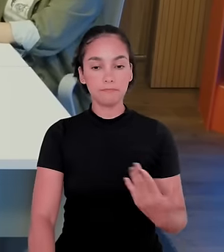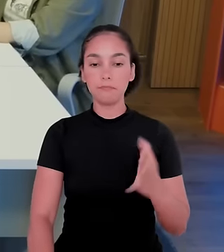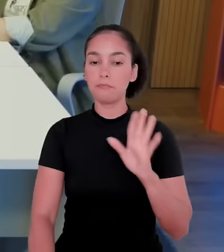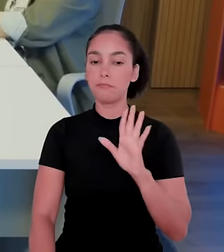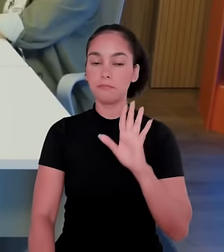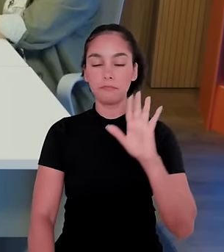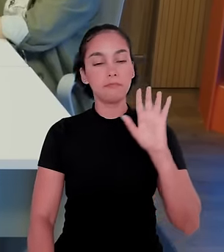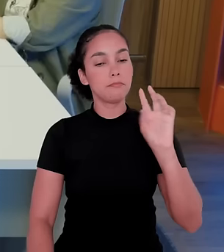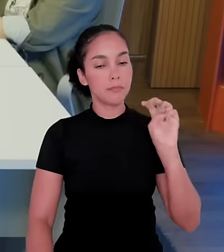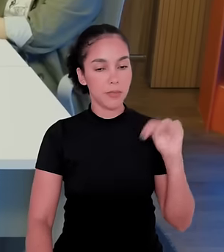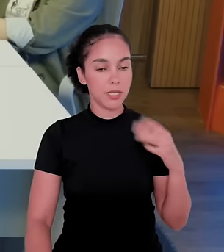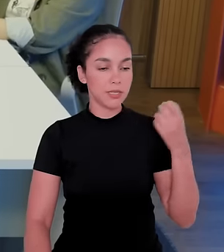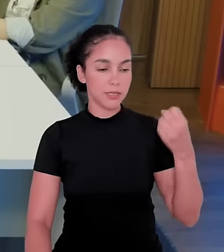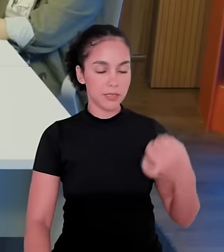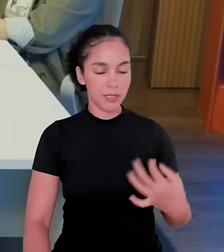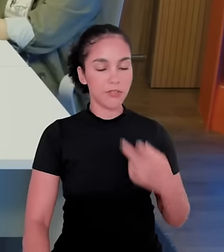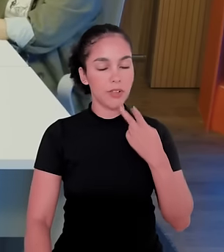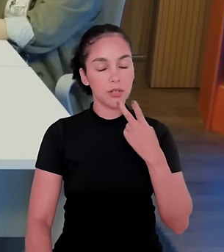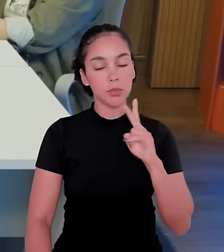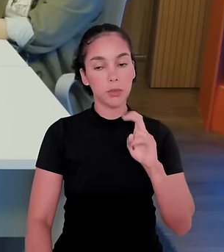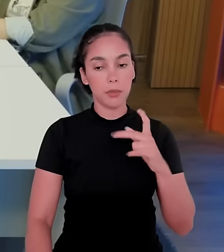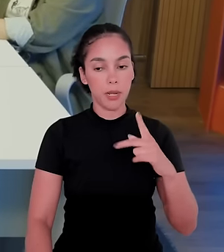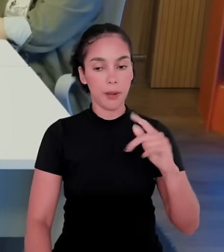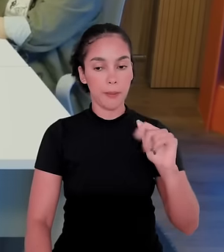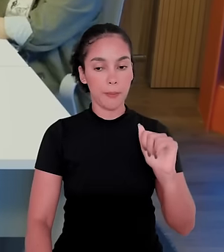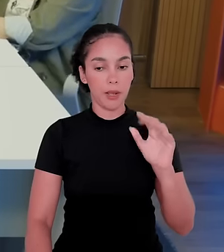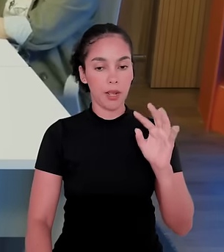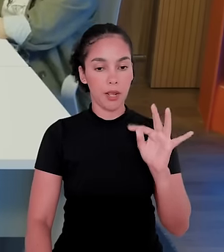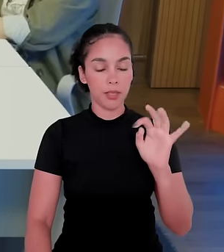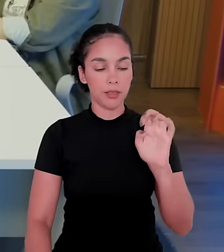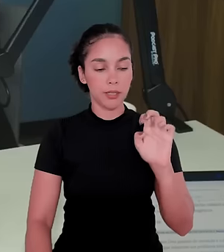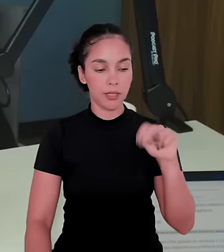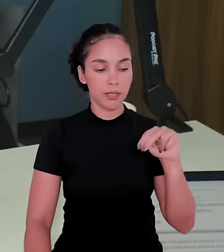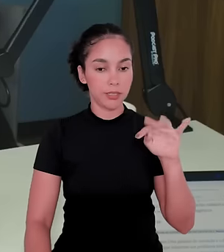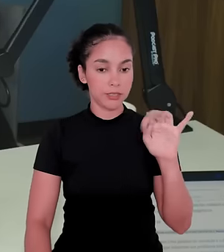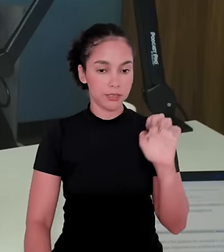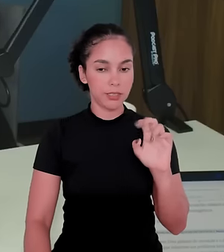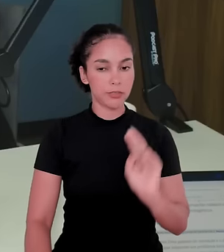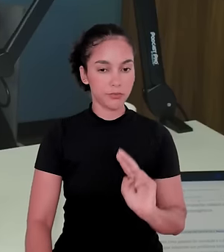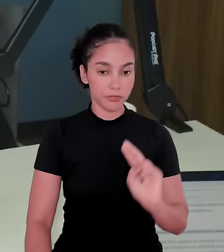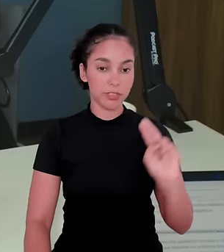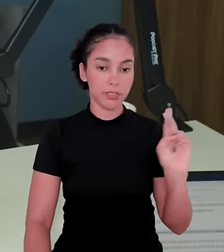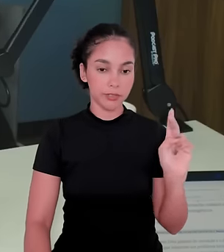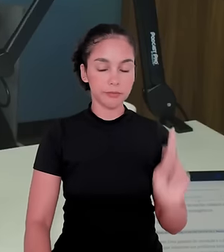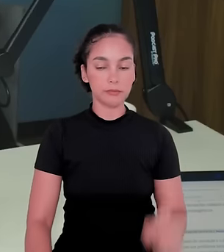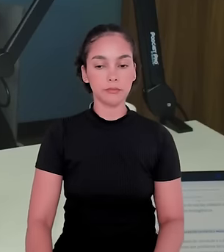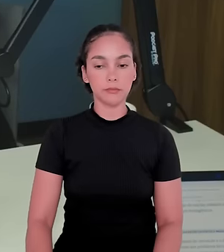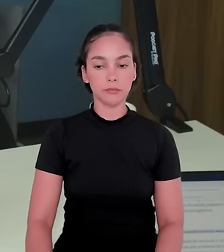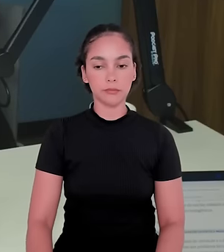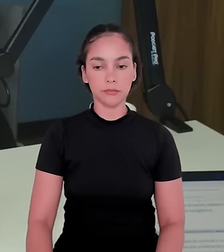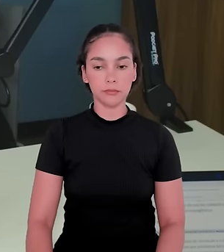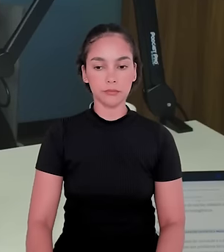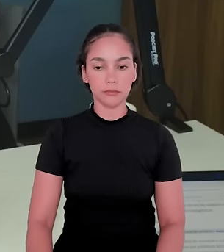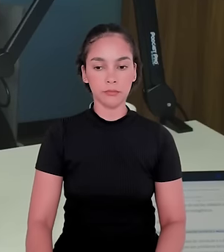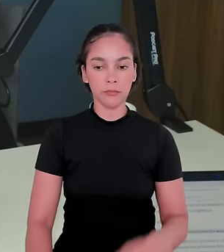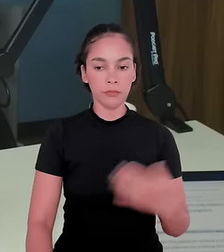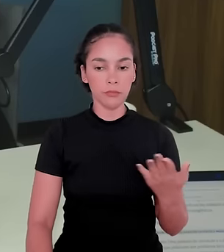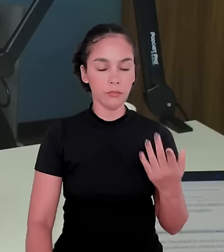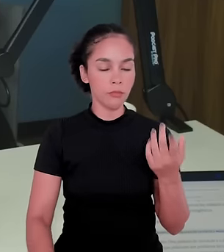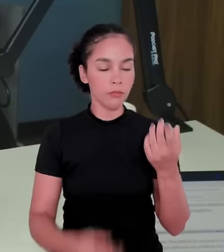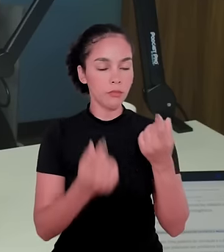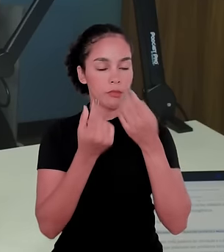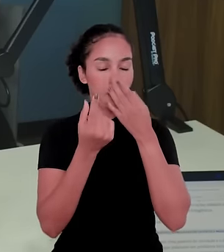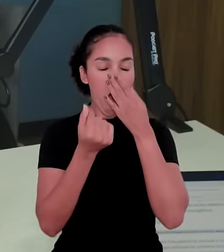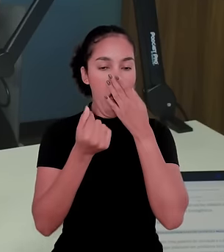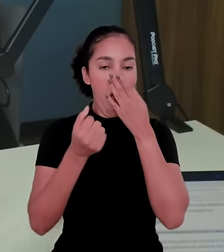esclarecido aqui falando da patente que é diferente do registro de marcas a gente tava tratando registro de marcas diente marcas Qual é o custo no INPI pro